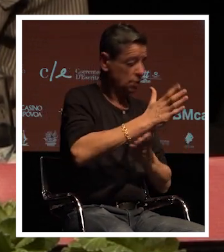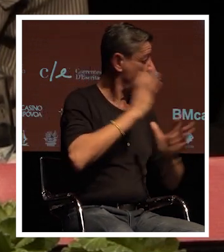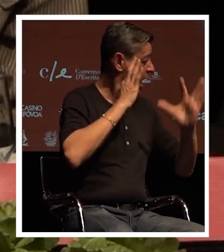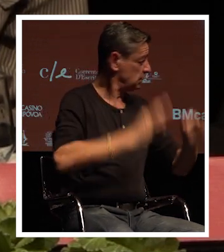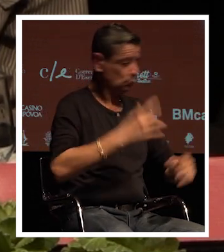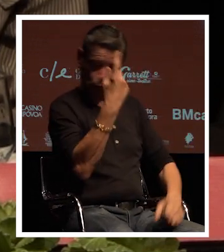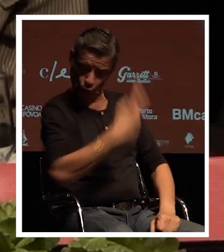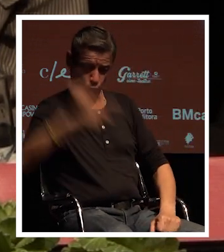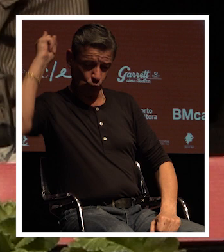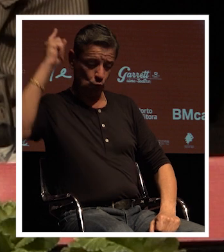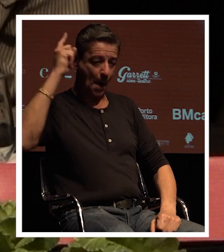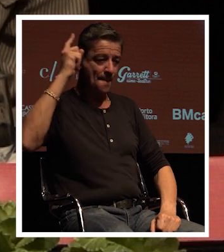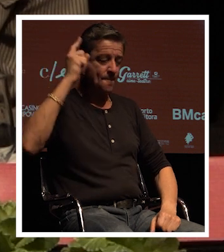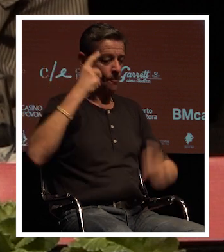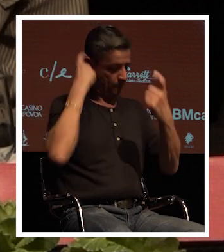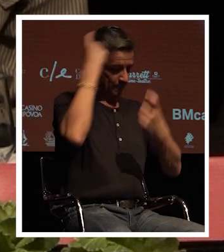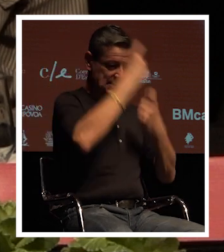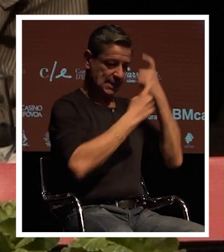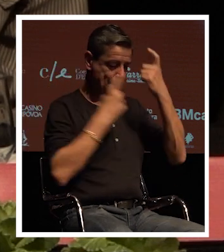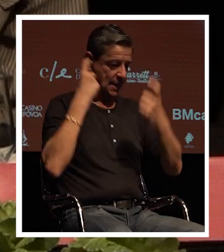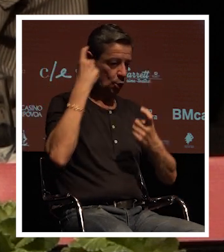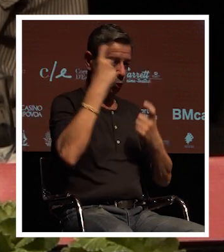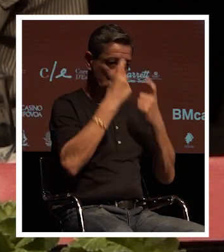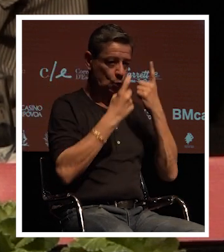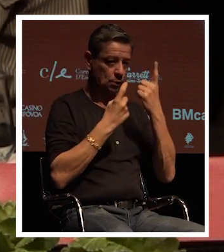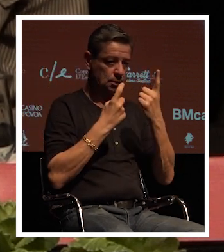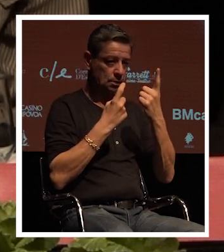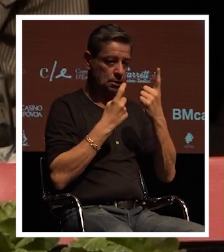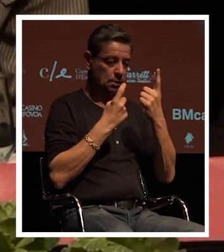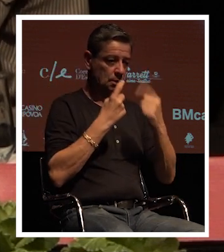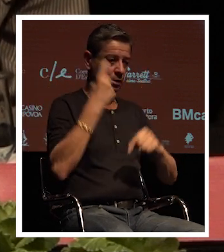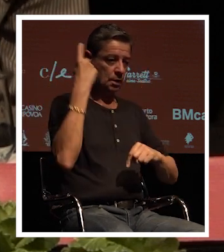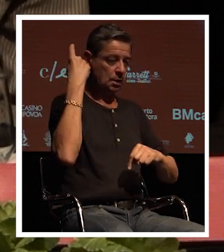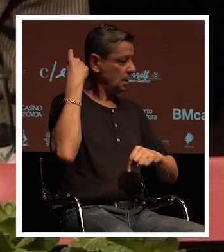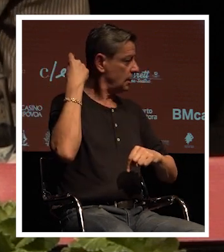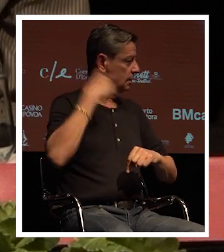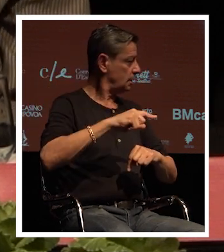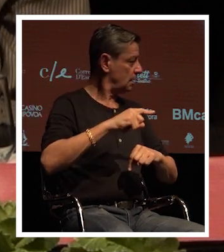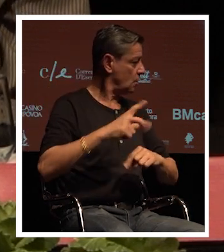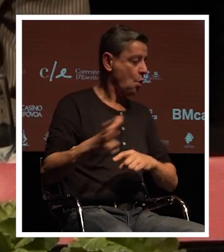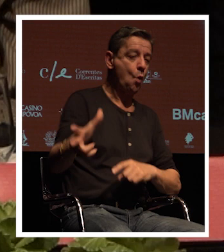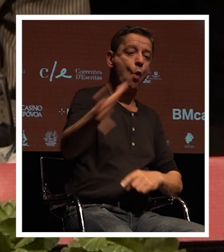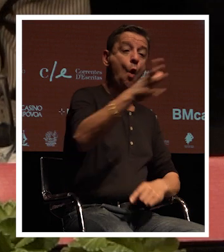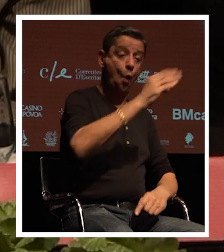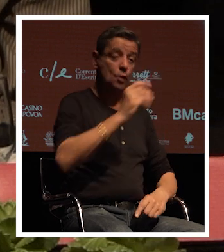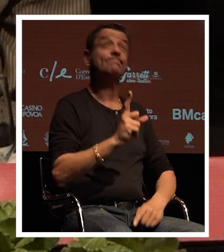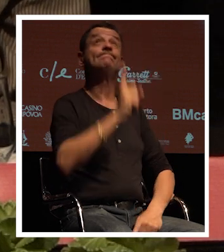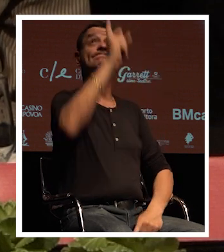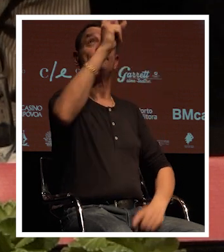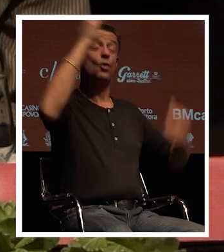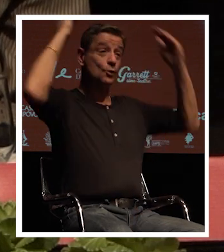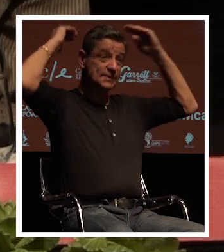é mais do que isso ess pensamento que vem e que é o ouro e que faz parte do ouro do